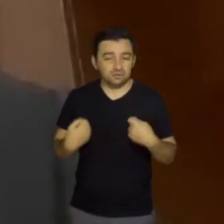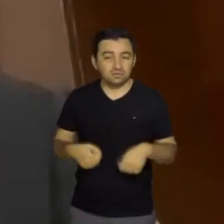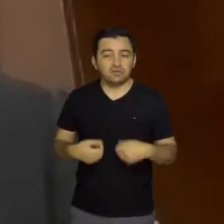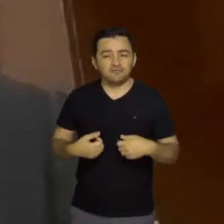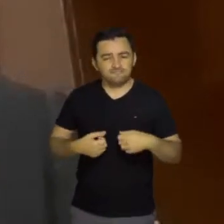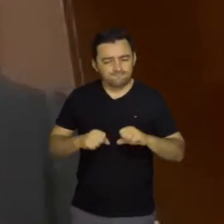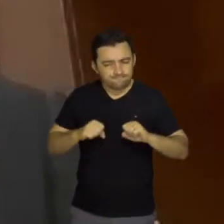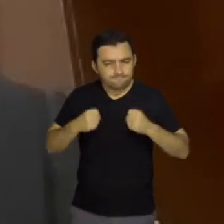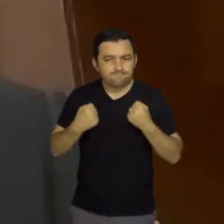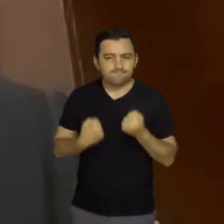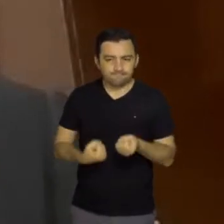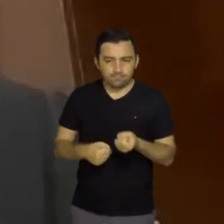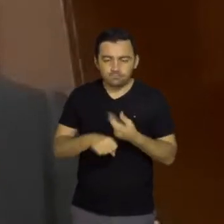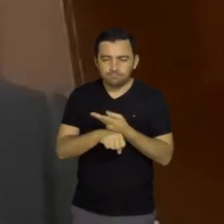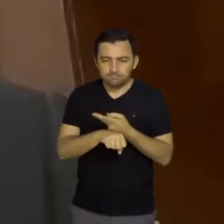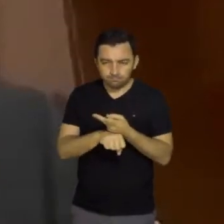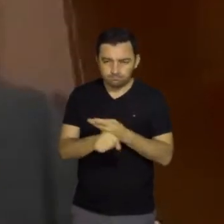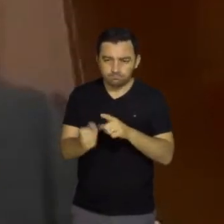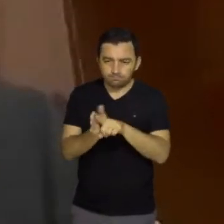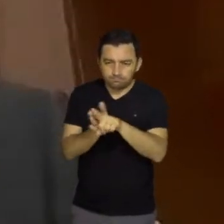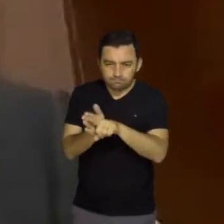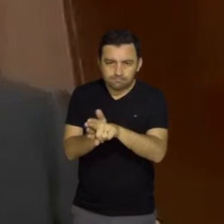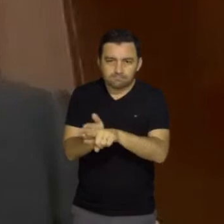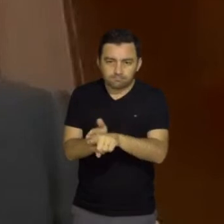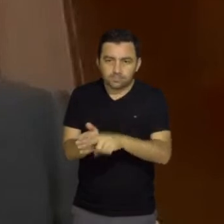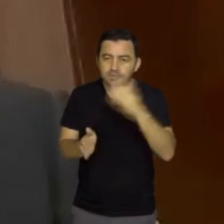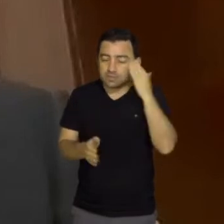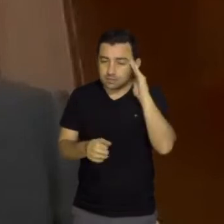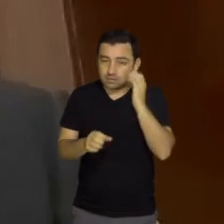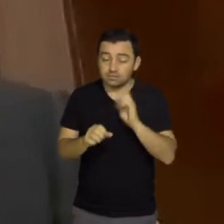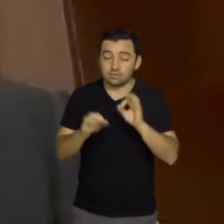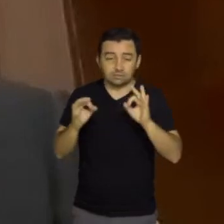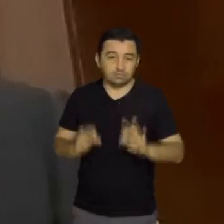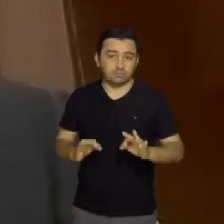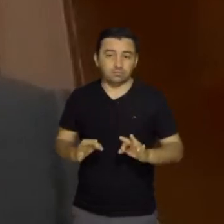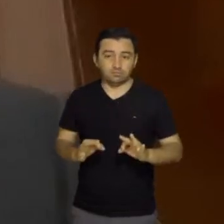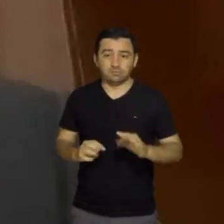diz respeito também à segurança. Tem pessoas ali que